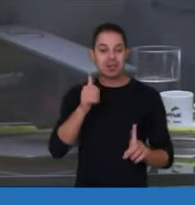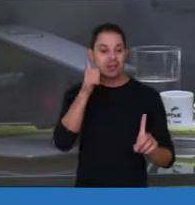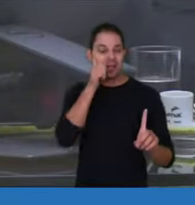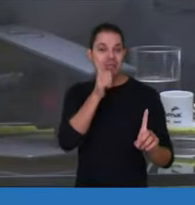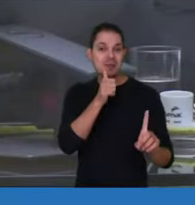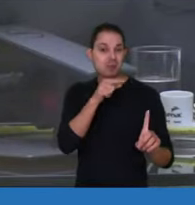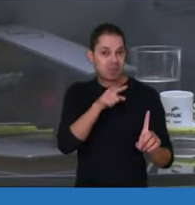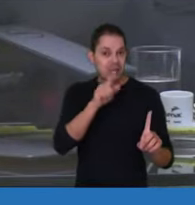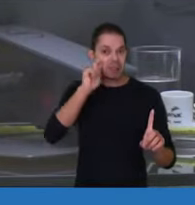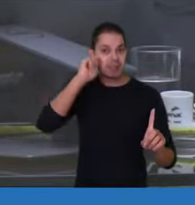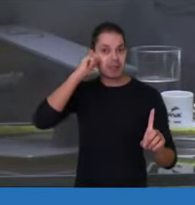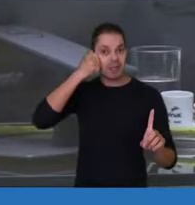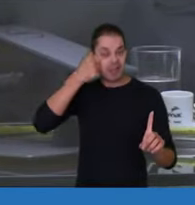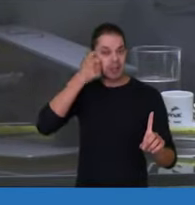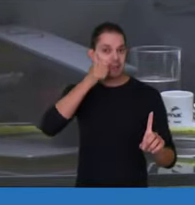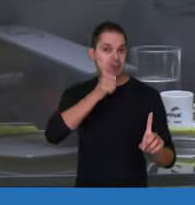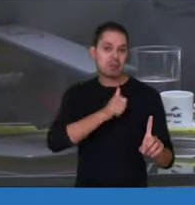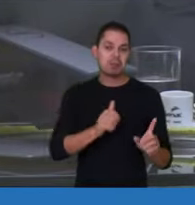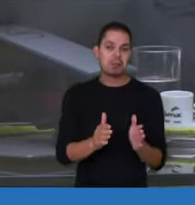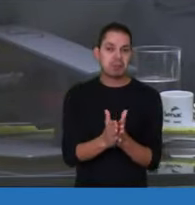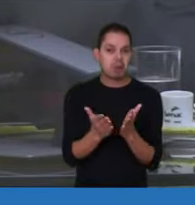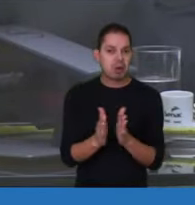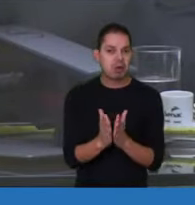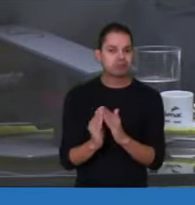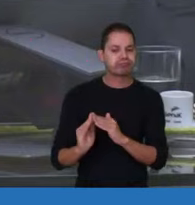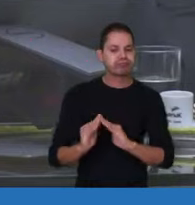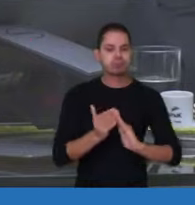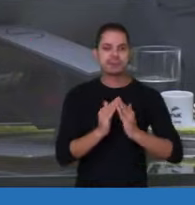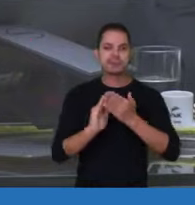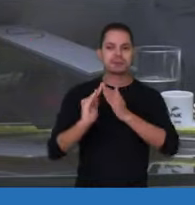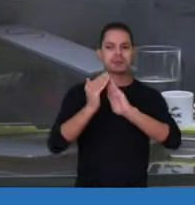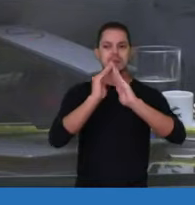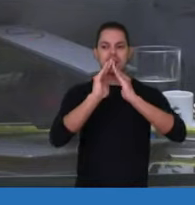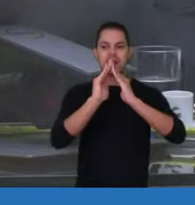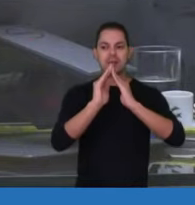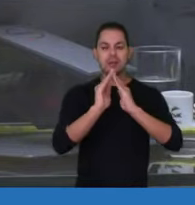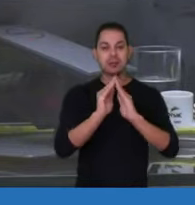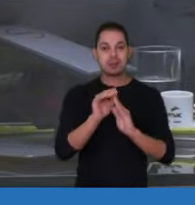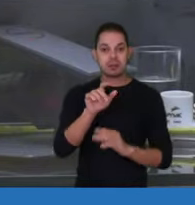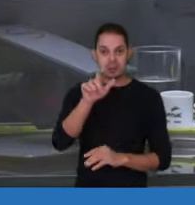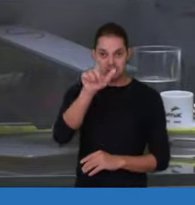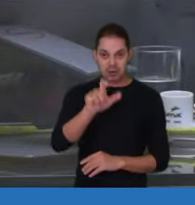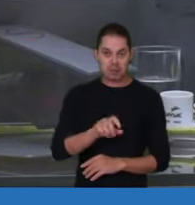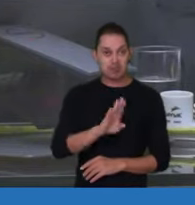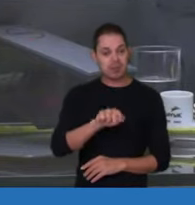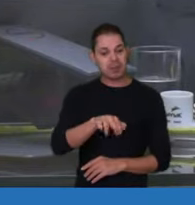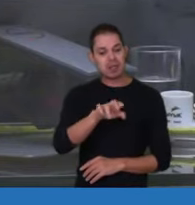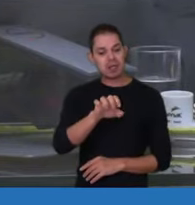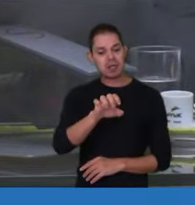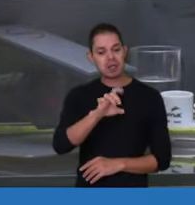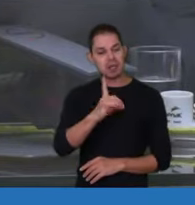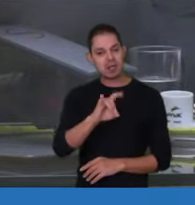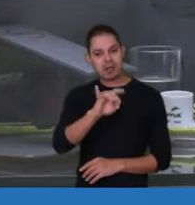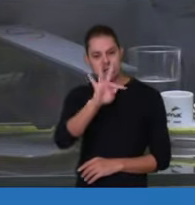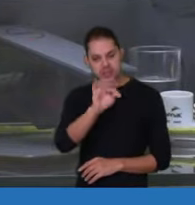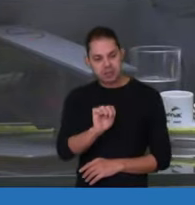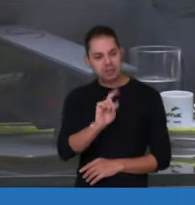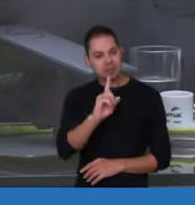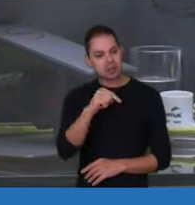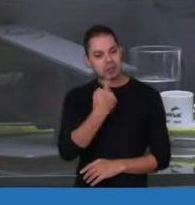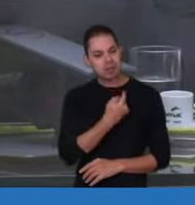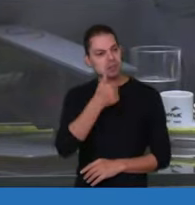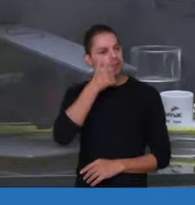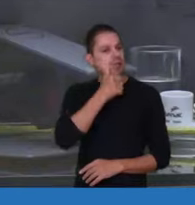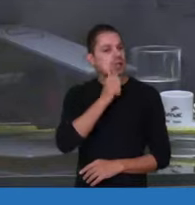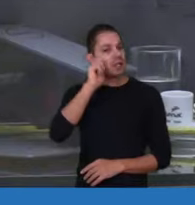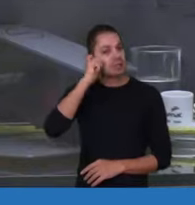mulher negra, uma mulher da favela. Então, Bené, a sua importância também para a política, para nós mulheres negras, eu queria muito reconhecer